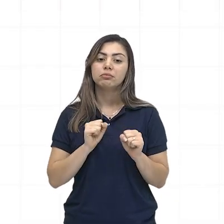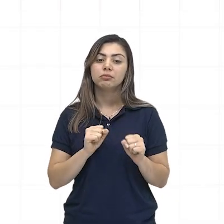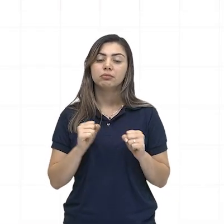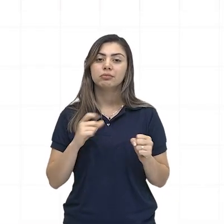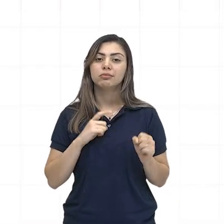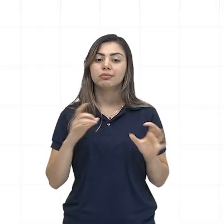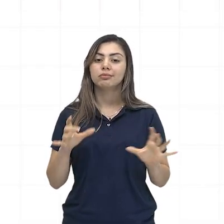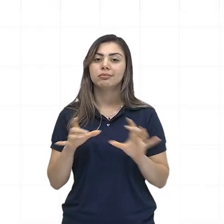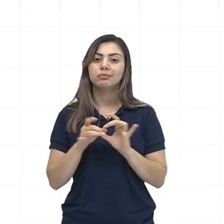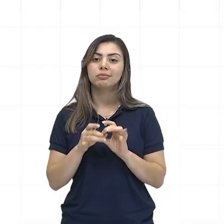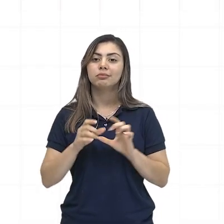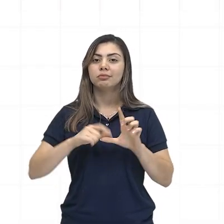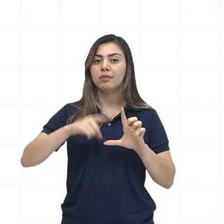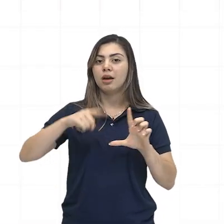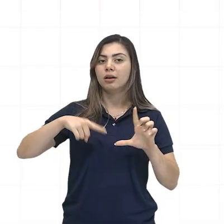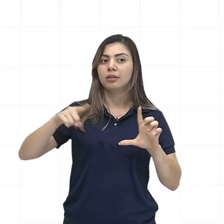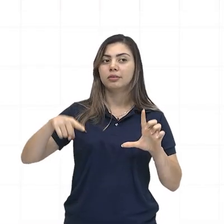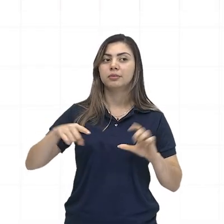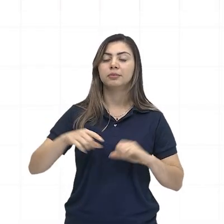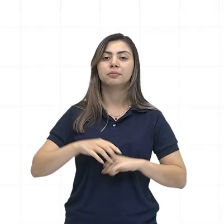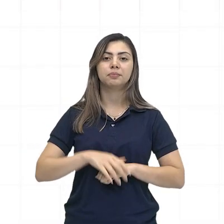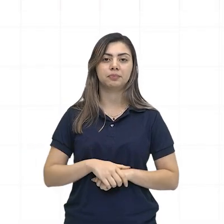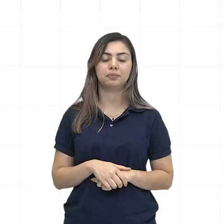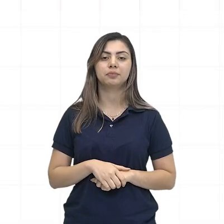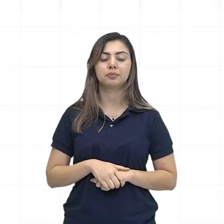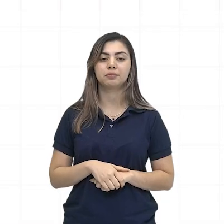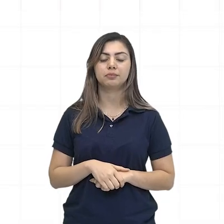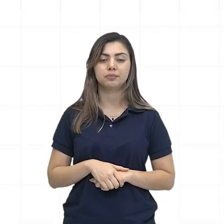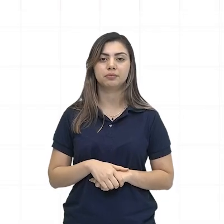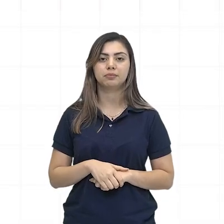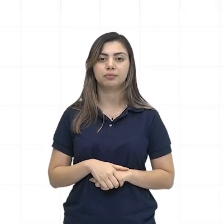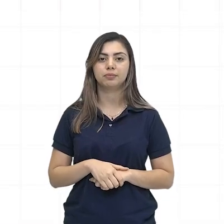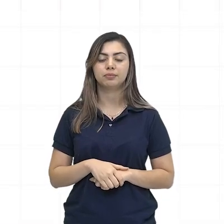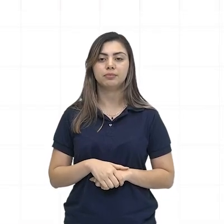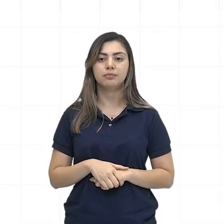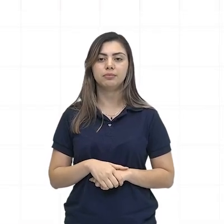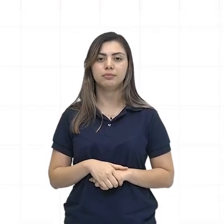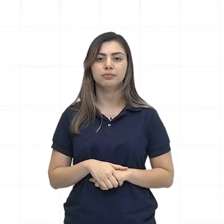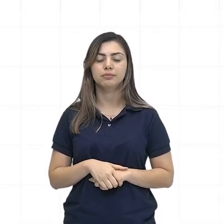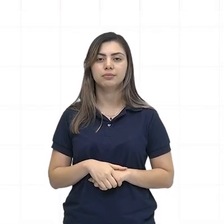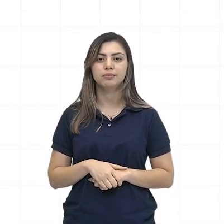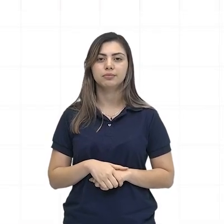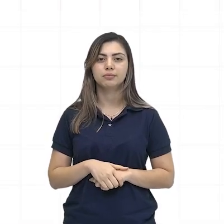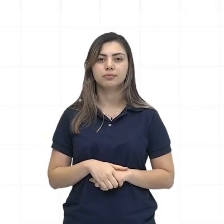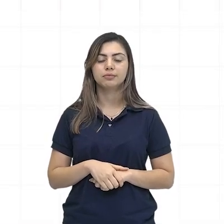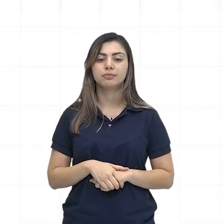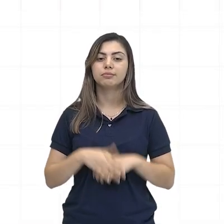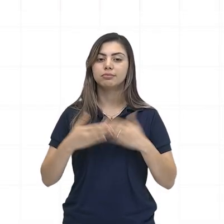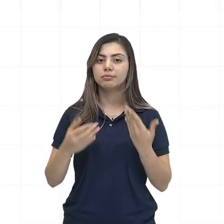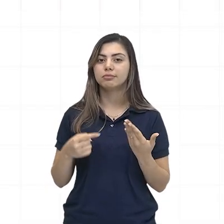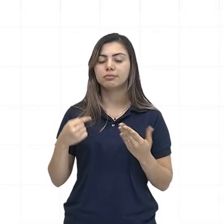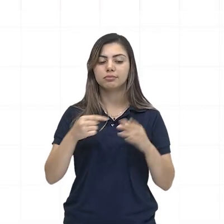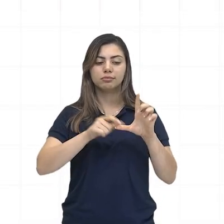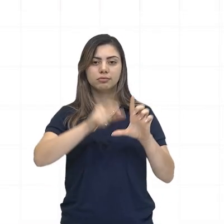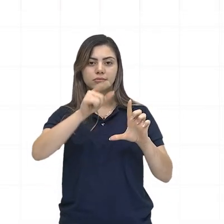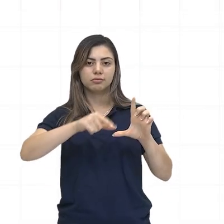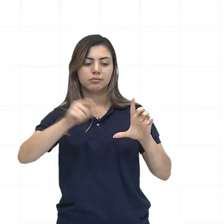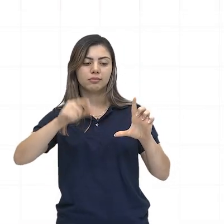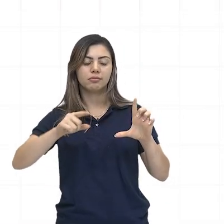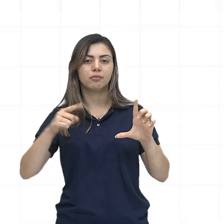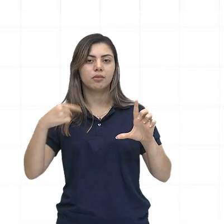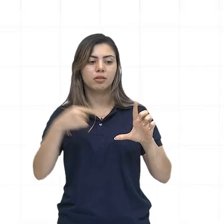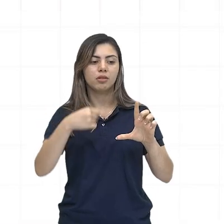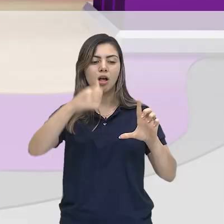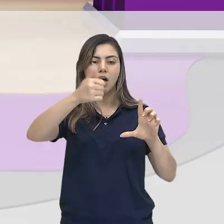gráfico aqui. Então, no caso aqui de nós fazermos a análise do gráfico, né,